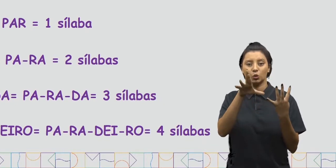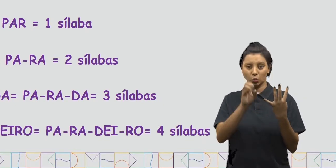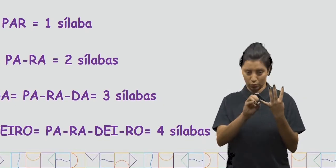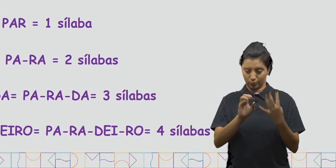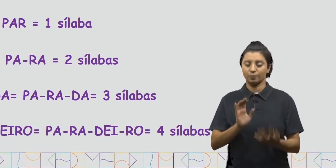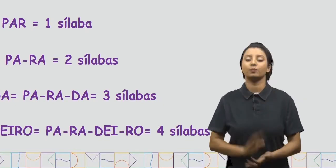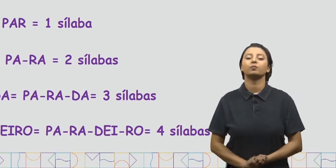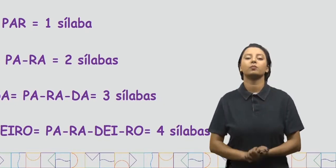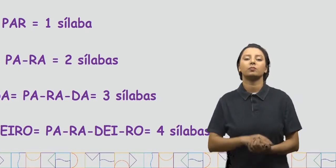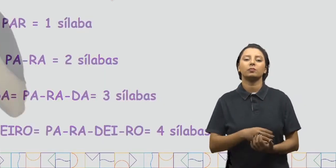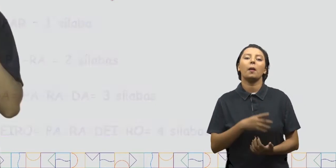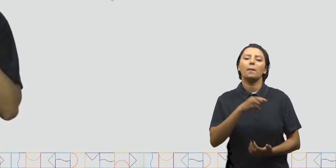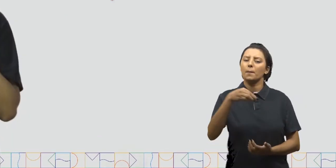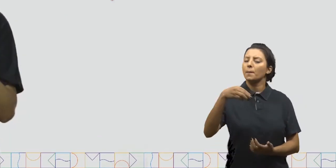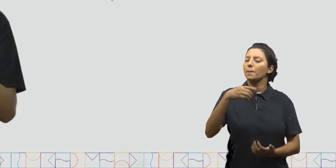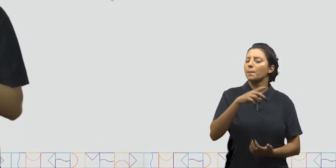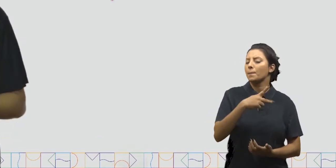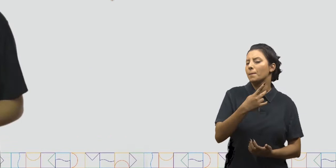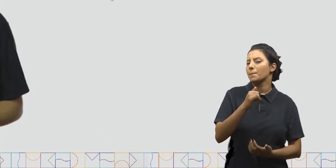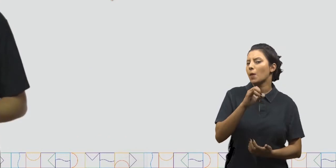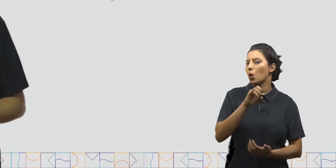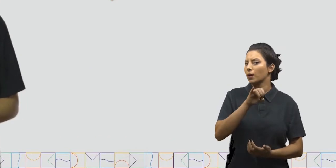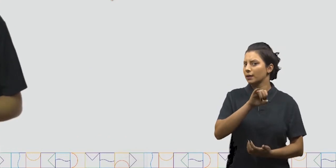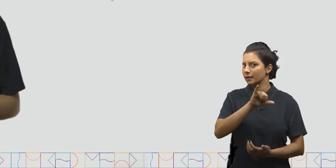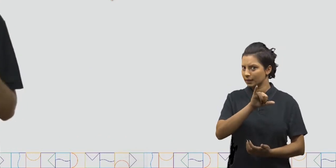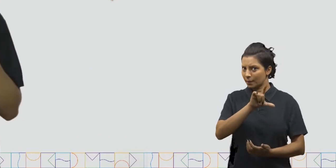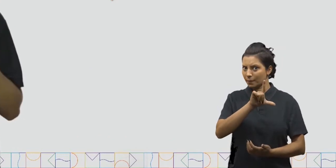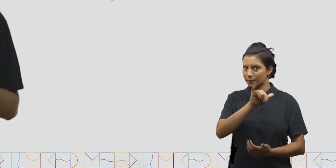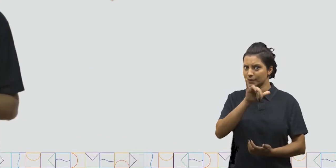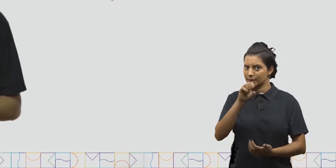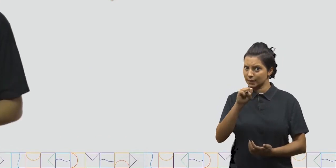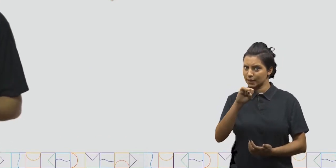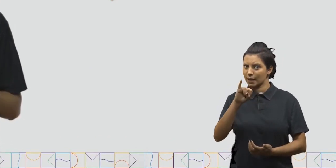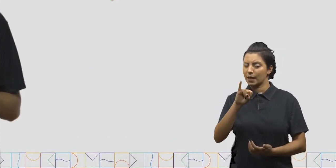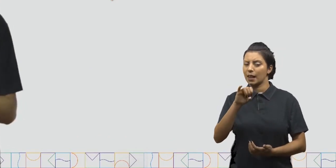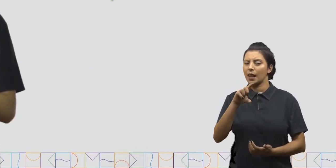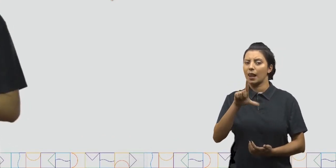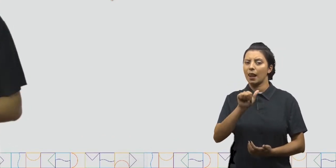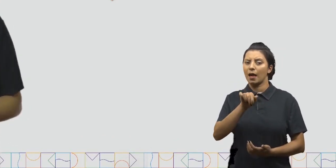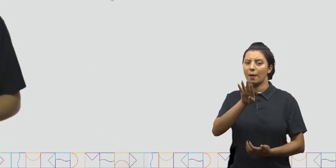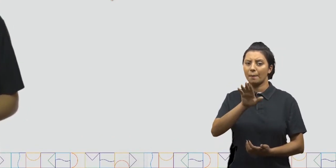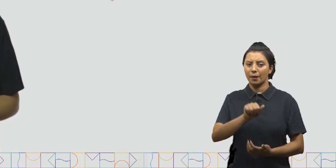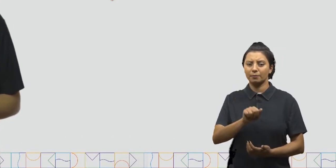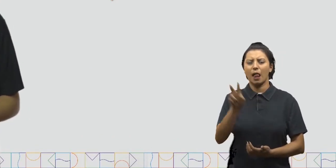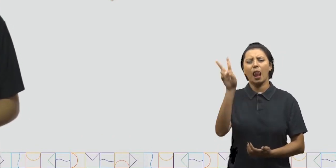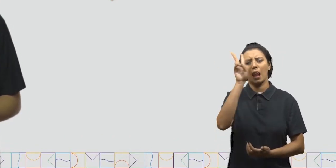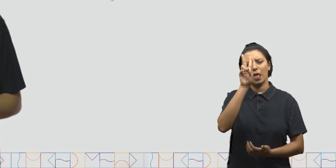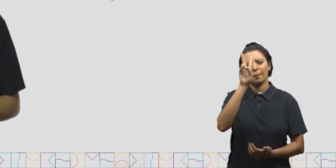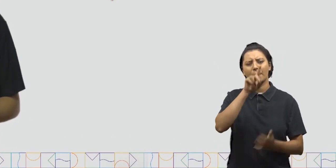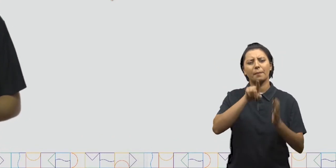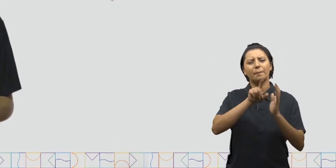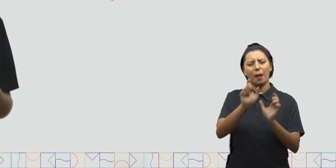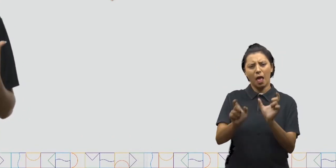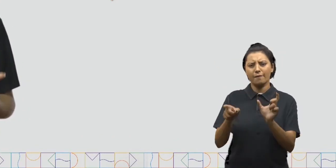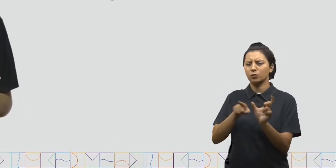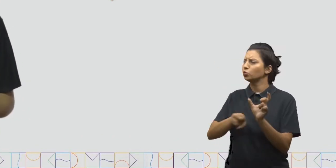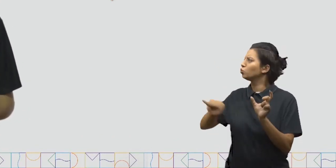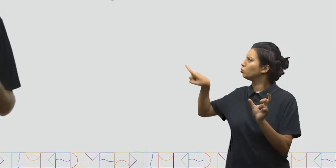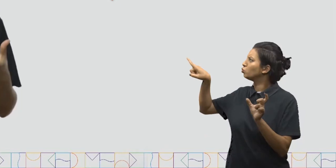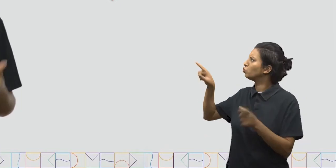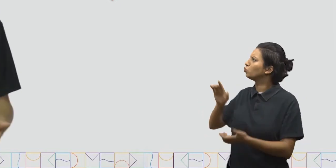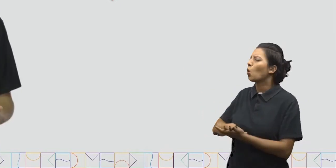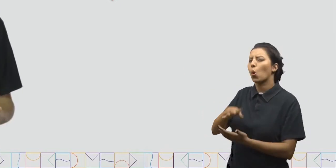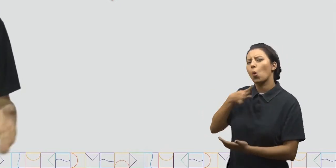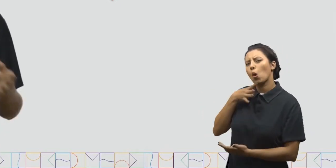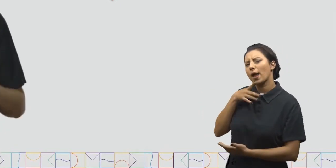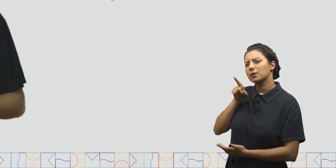sílaba. Agora, você se lembra dessa palavra? Se você fizer uma rápida pesquisa de imagens no Google, usando a